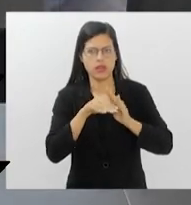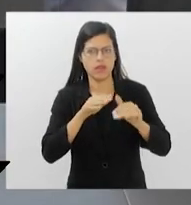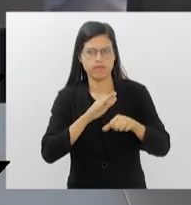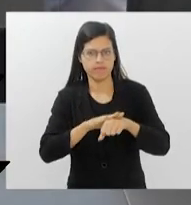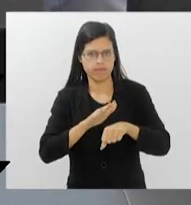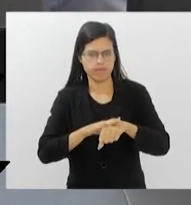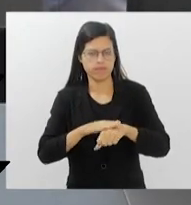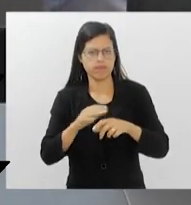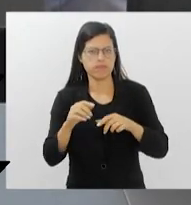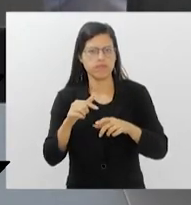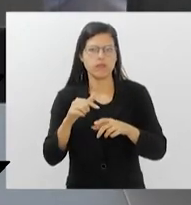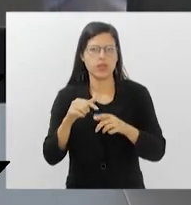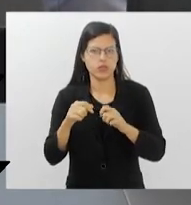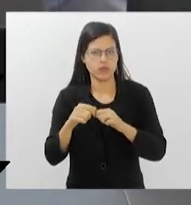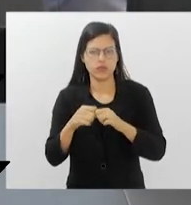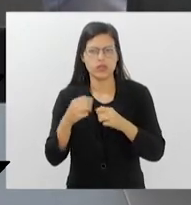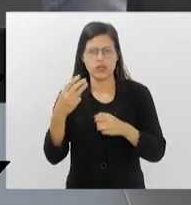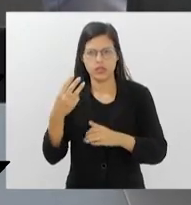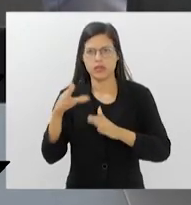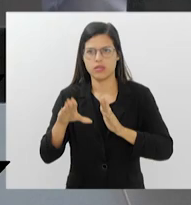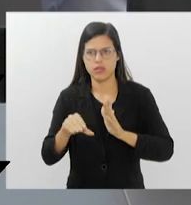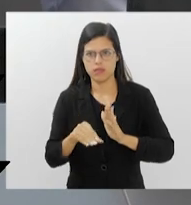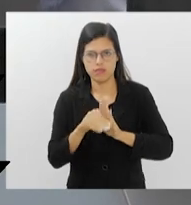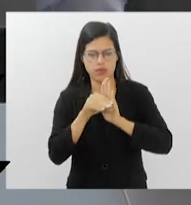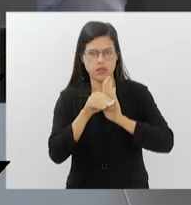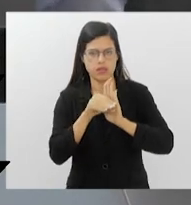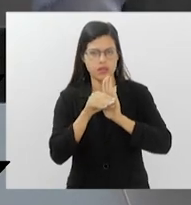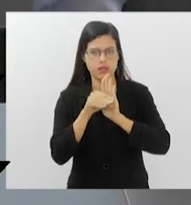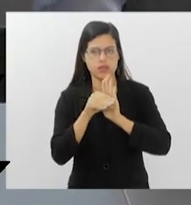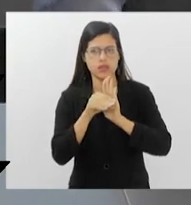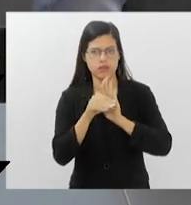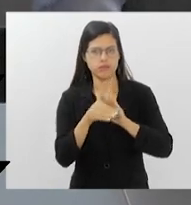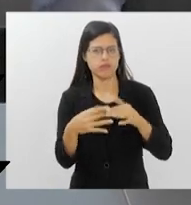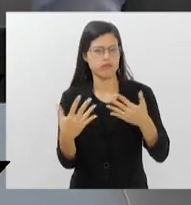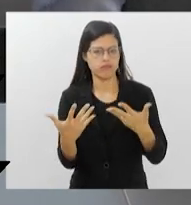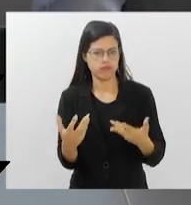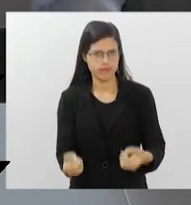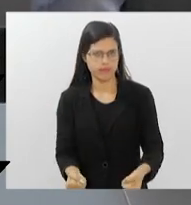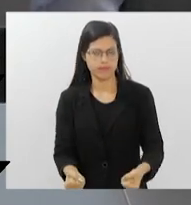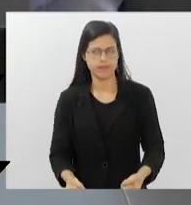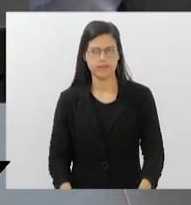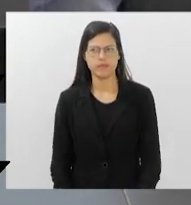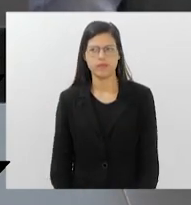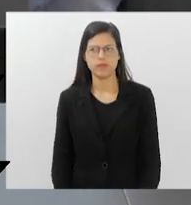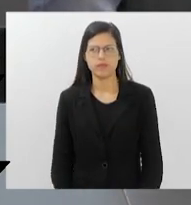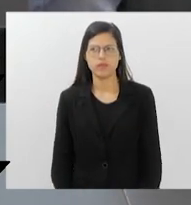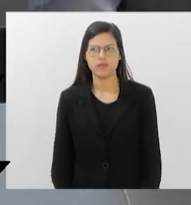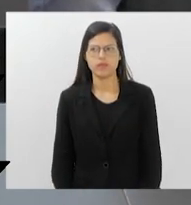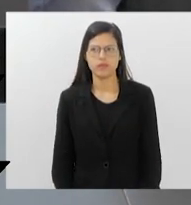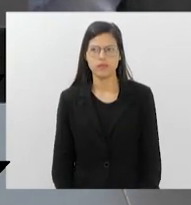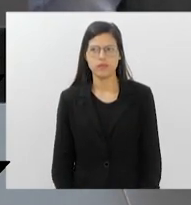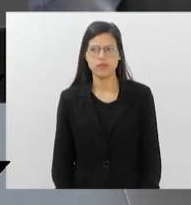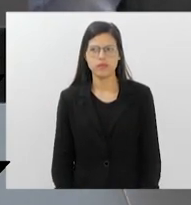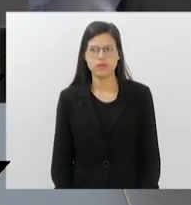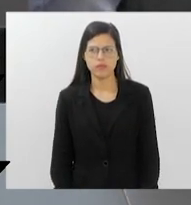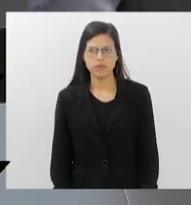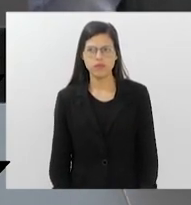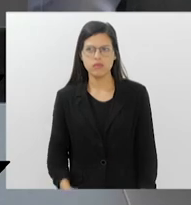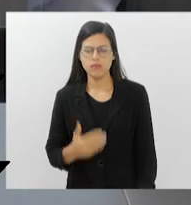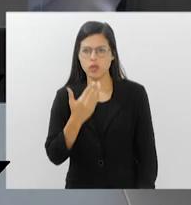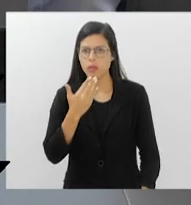três emendas as emendas foram acatadas e eu pedi para